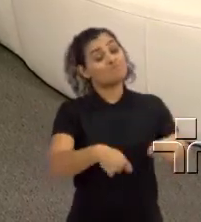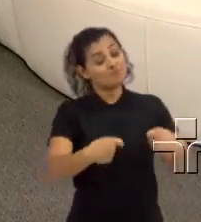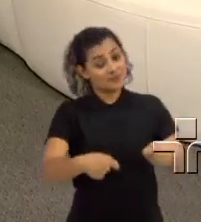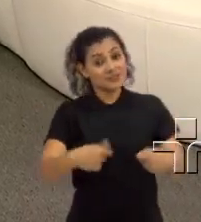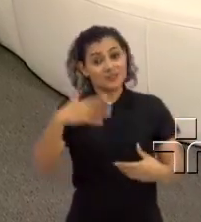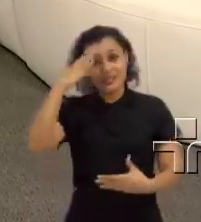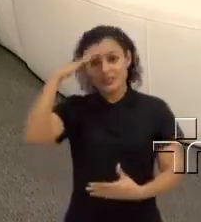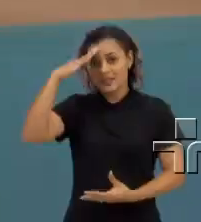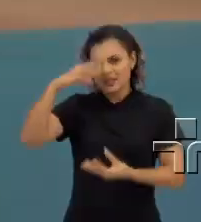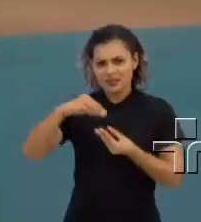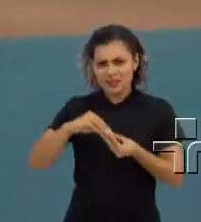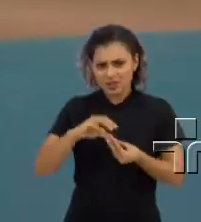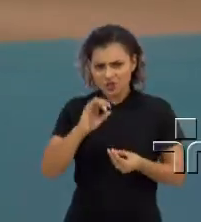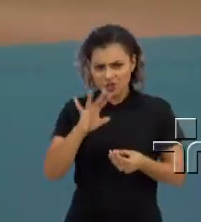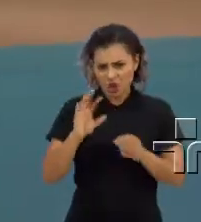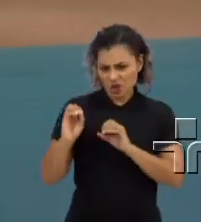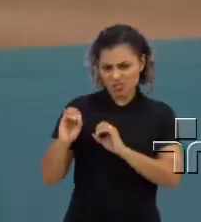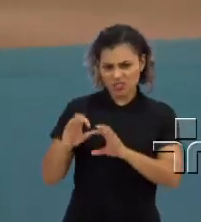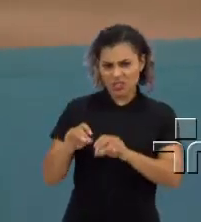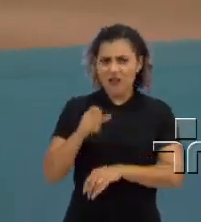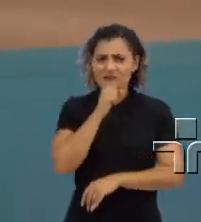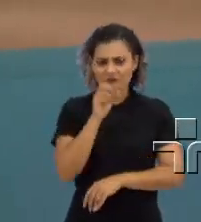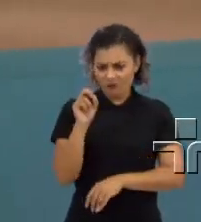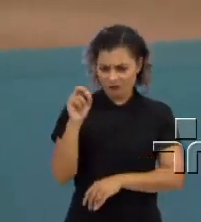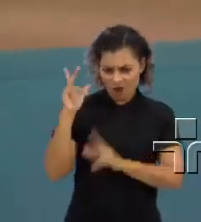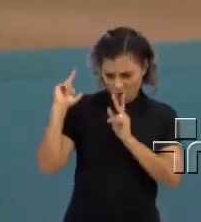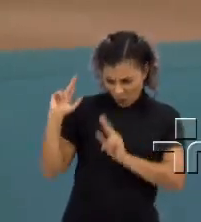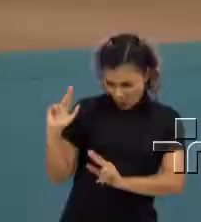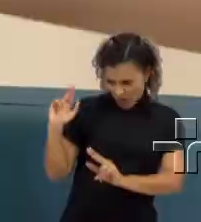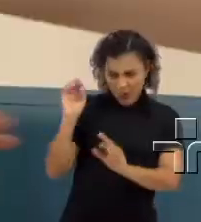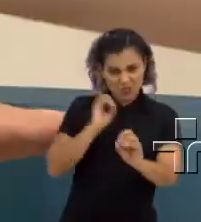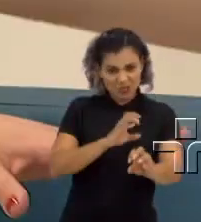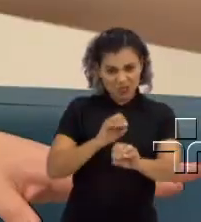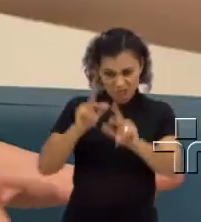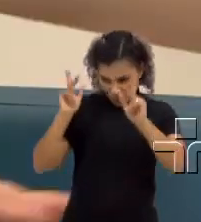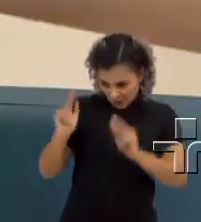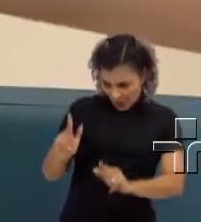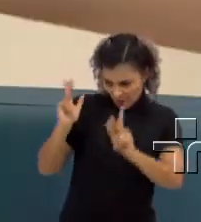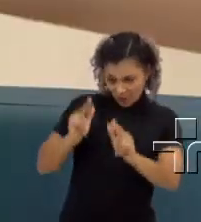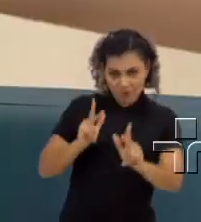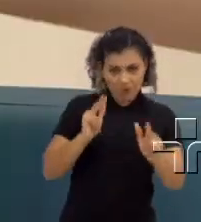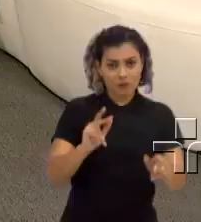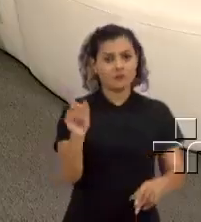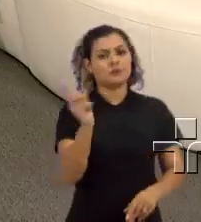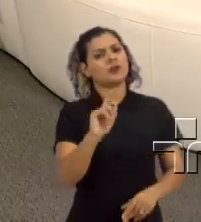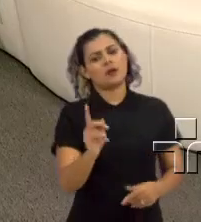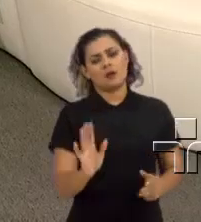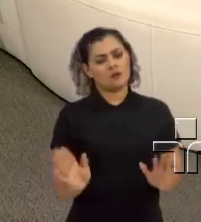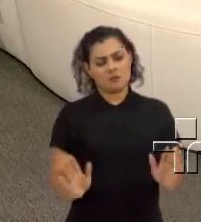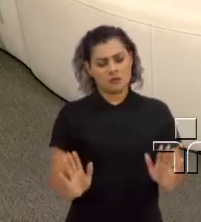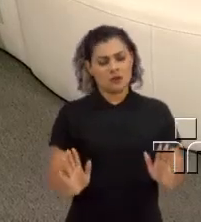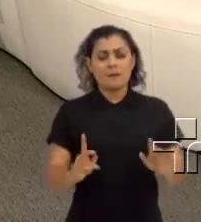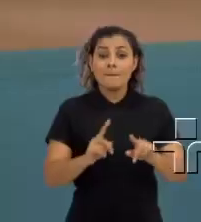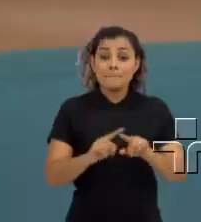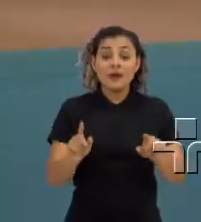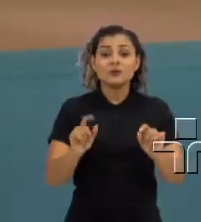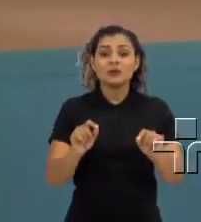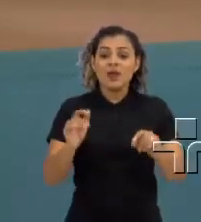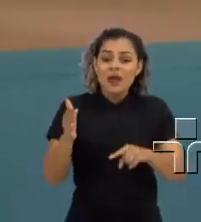entender que também não é ensinar o que a sua avó ensinava. Uhum. Ah, na não minha época era tudo melhor. Não é isso, não é isso. Mas